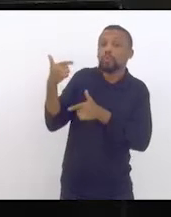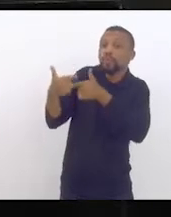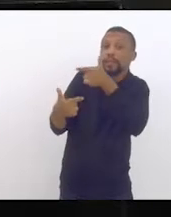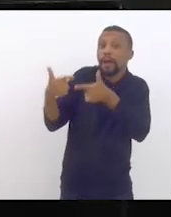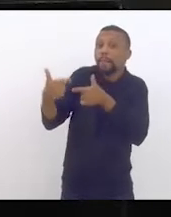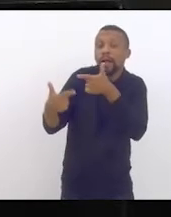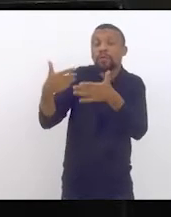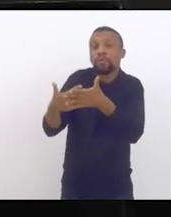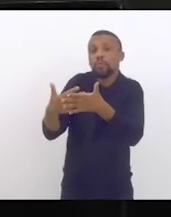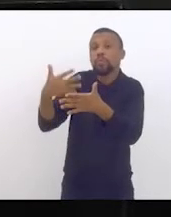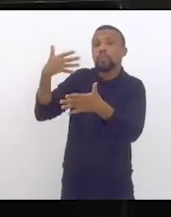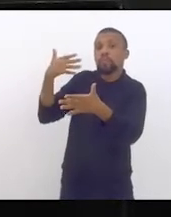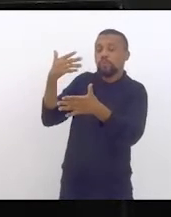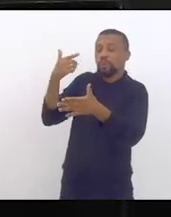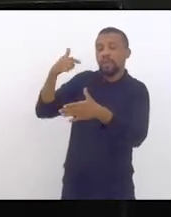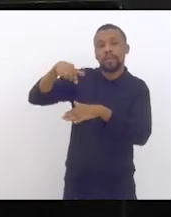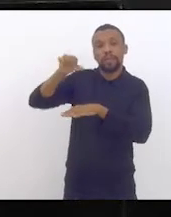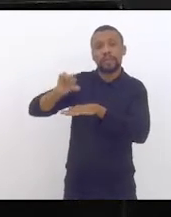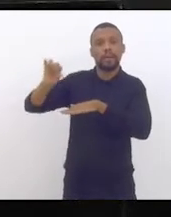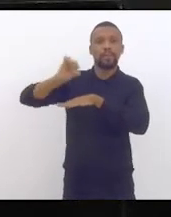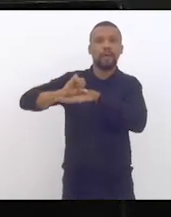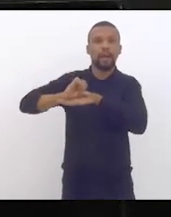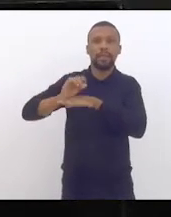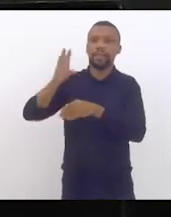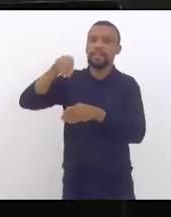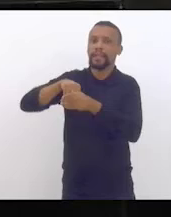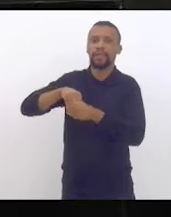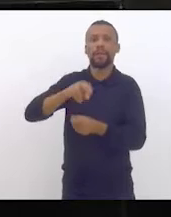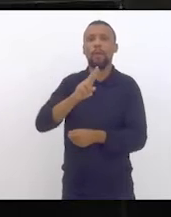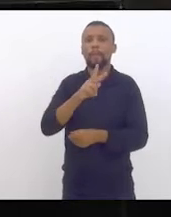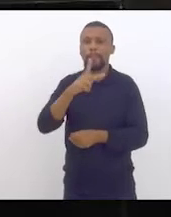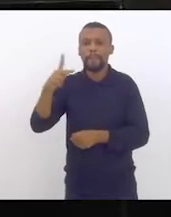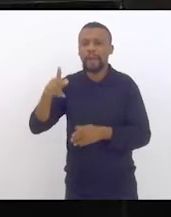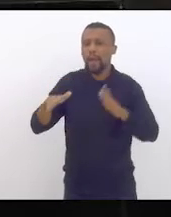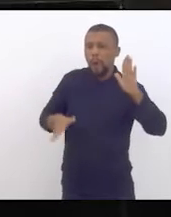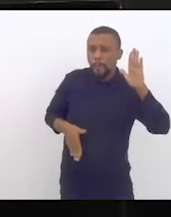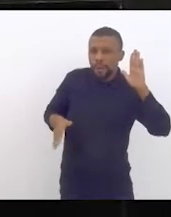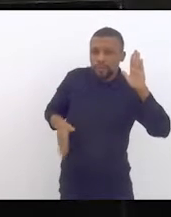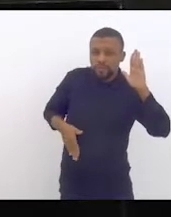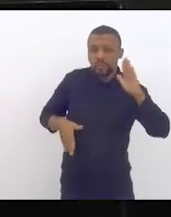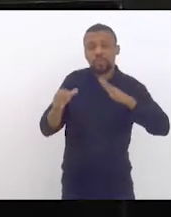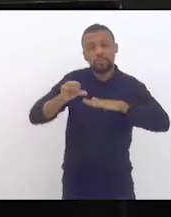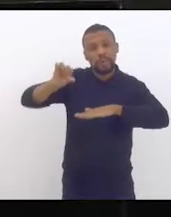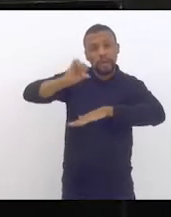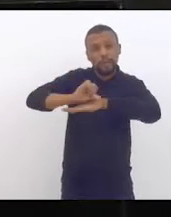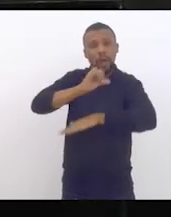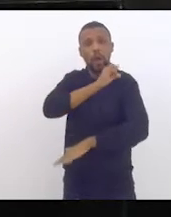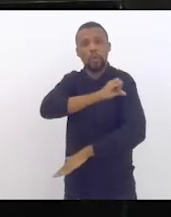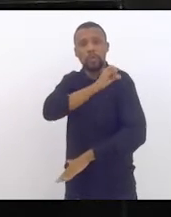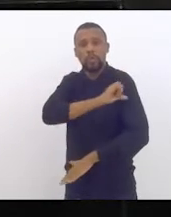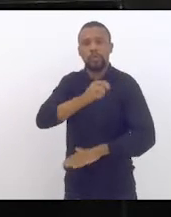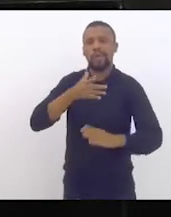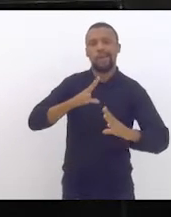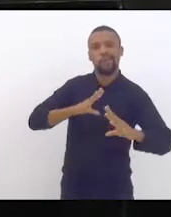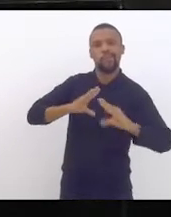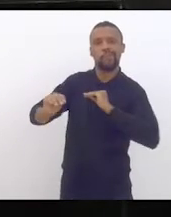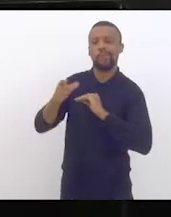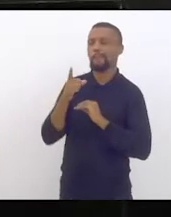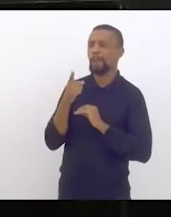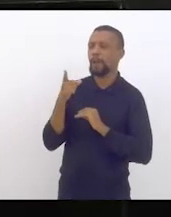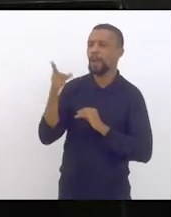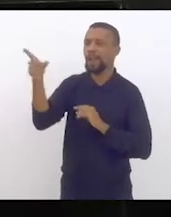que foram executados aqui na capital nas opções a onde os bandidos da capital se afugentaram nos